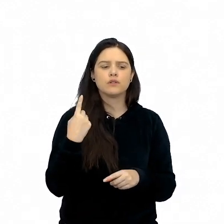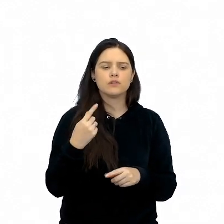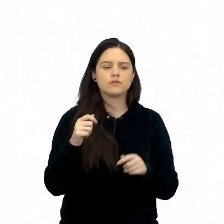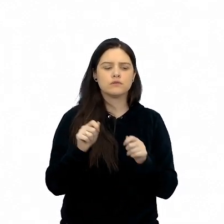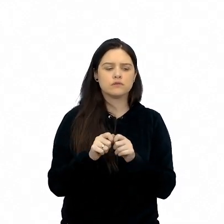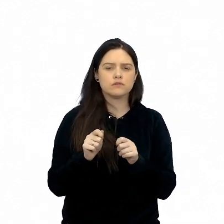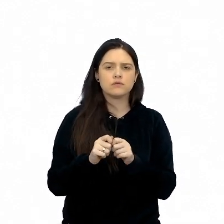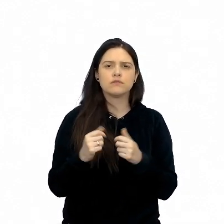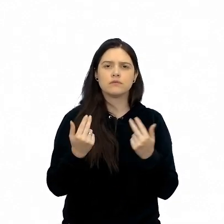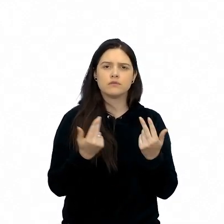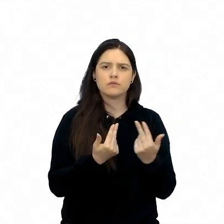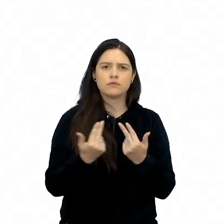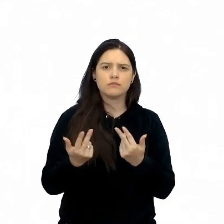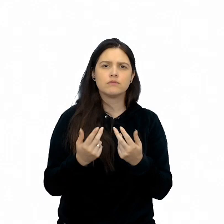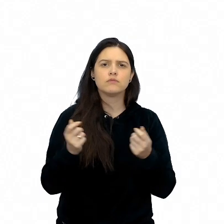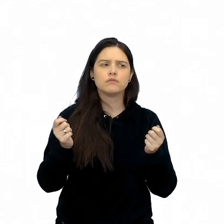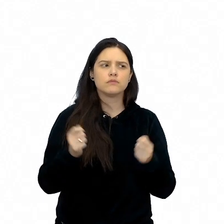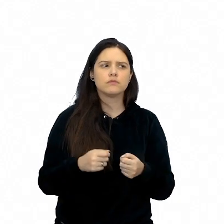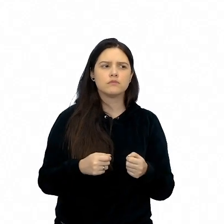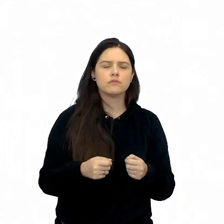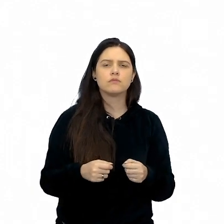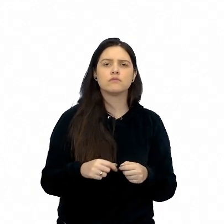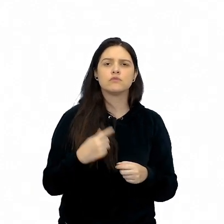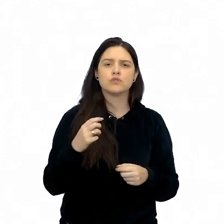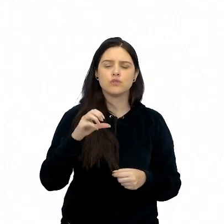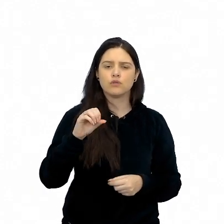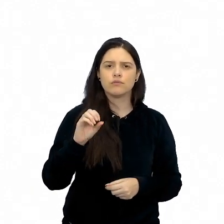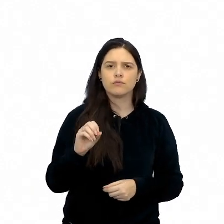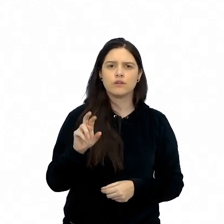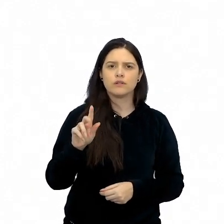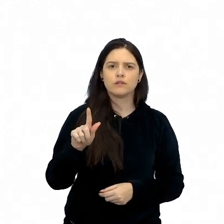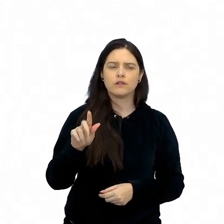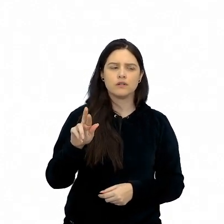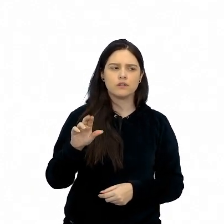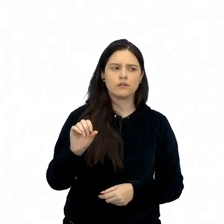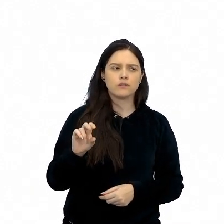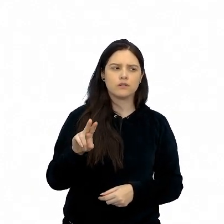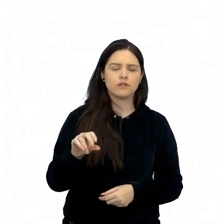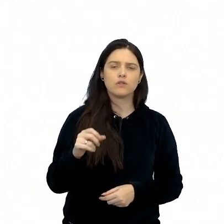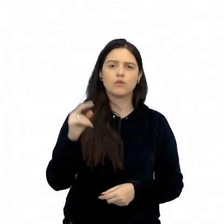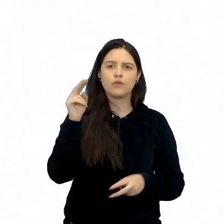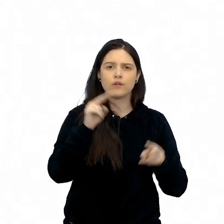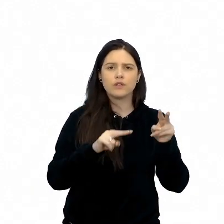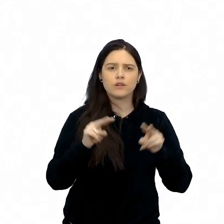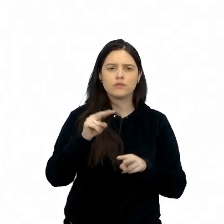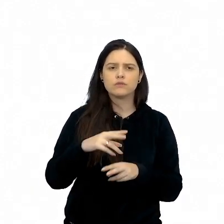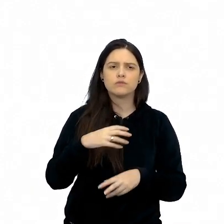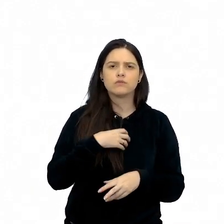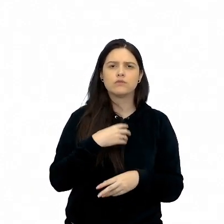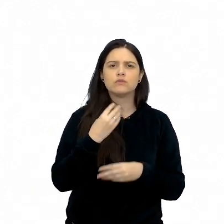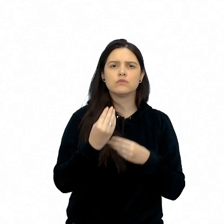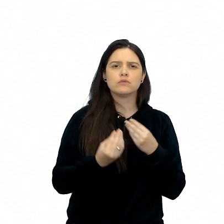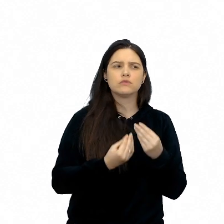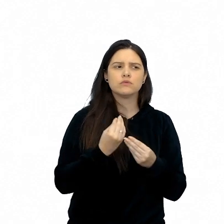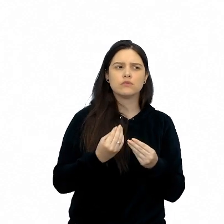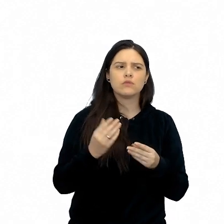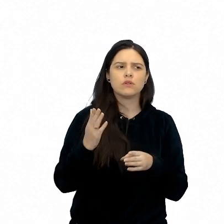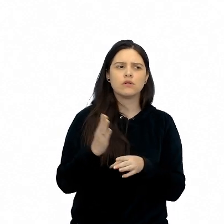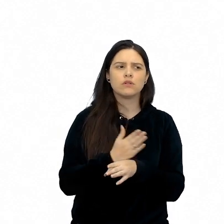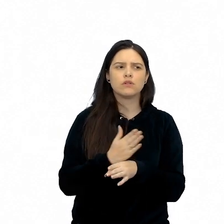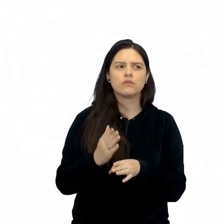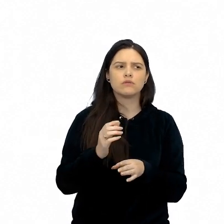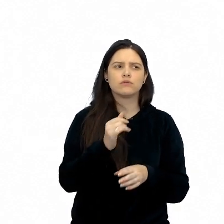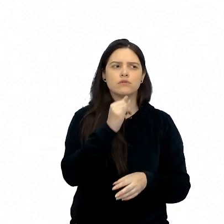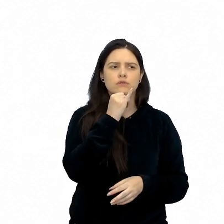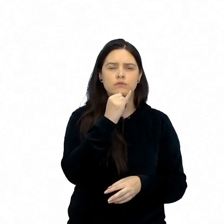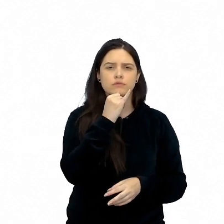sei que é 45, mas eu posso falar que já é 90 graus, olhando dessa forma. Qual que é o meu receio, talvez? Uma